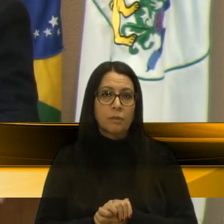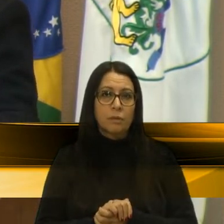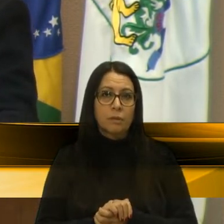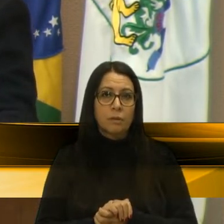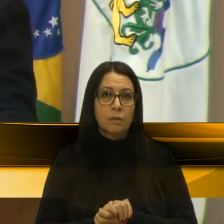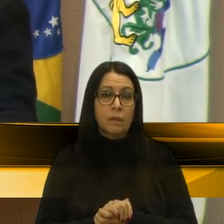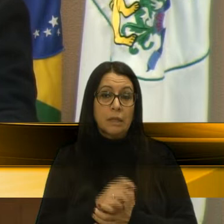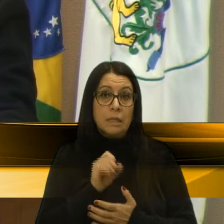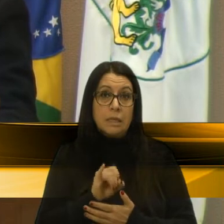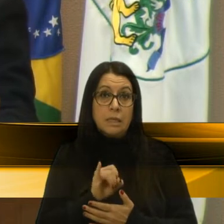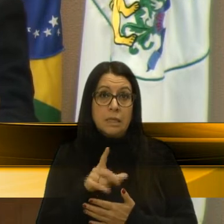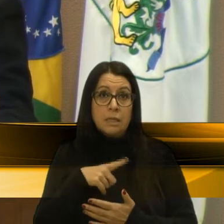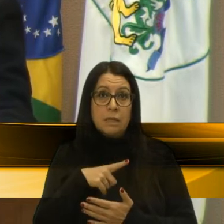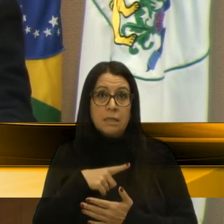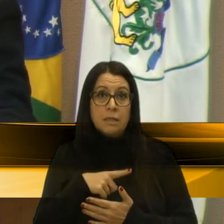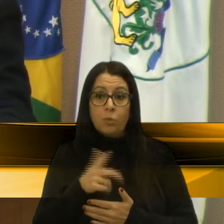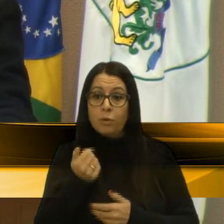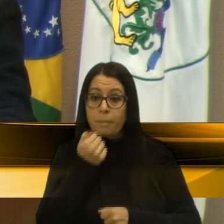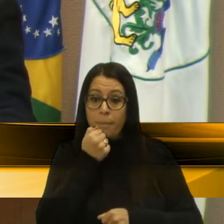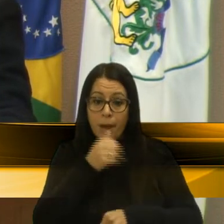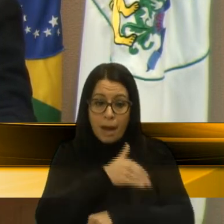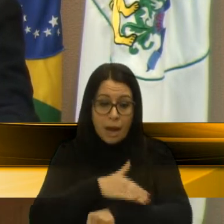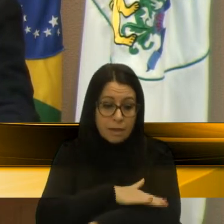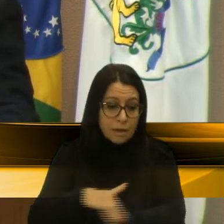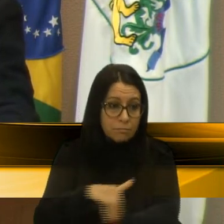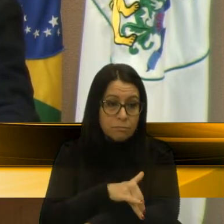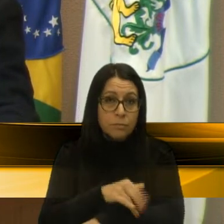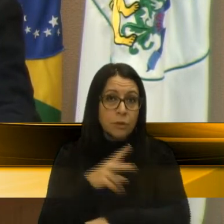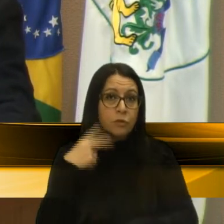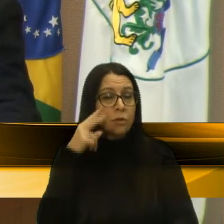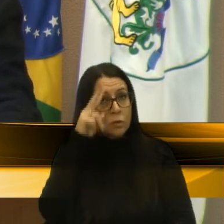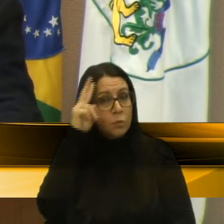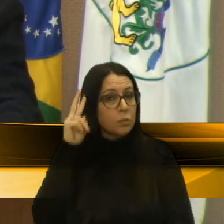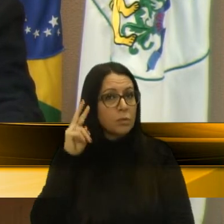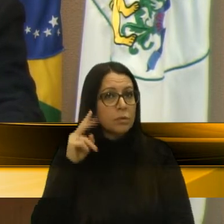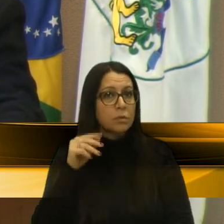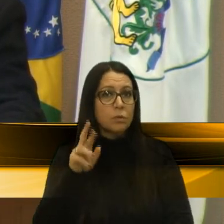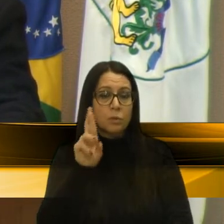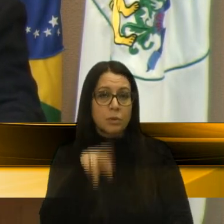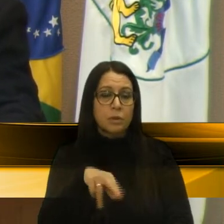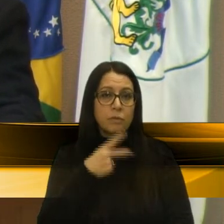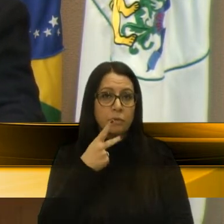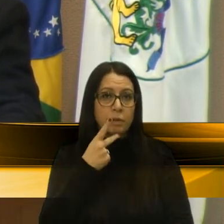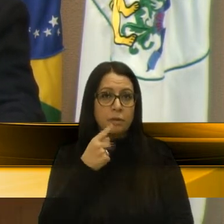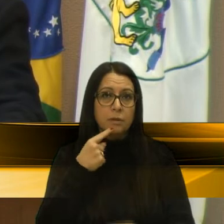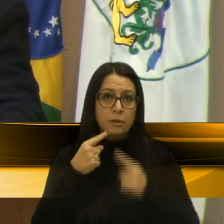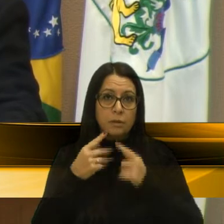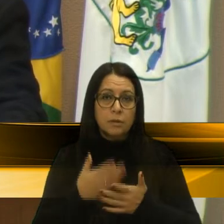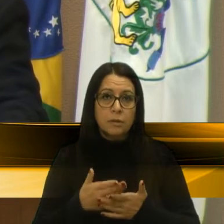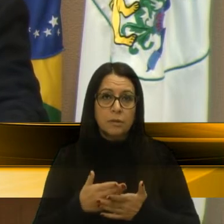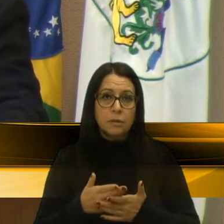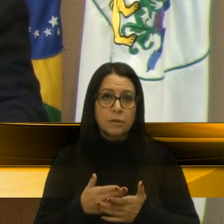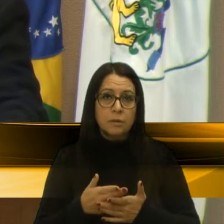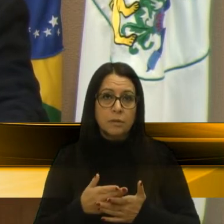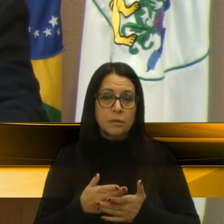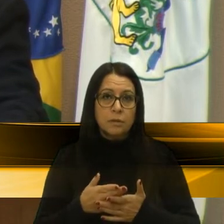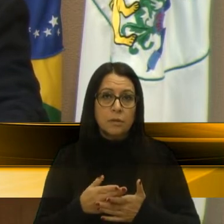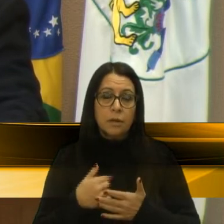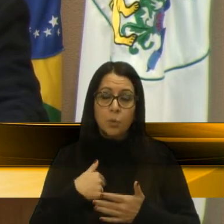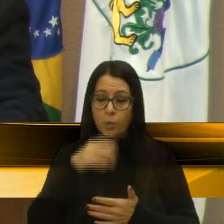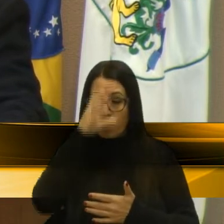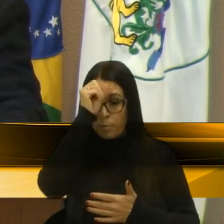nossa vontade, fica para o ano que vem. Mas eu volto à minha preocupação, vereador Meneguzzi. Temos 1 ano e meio ainda pela